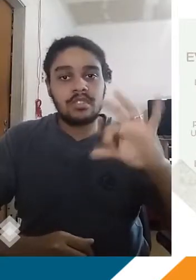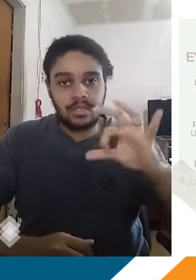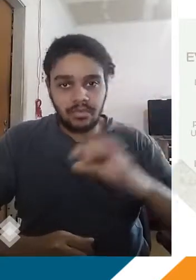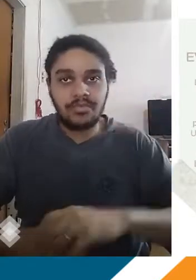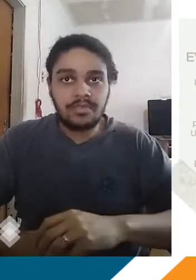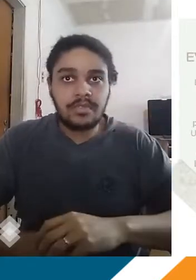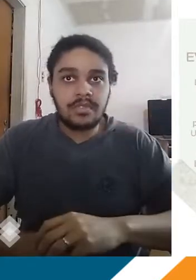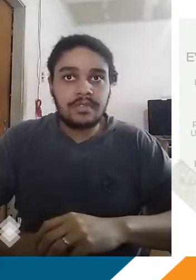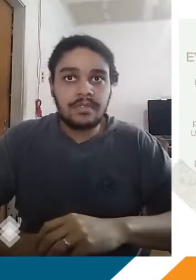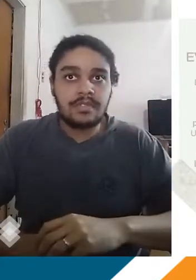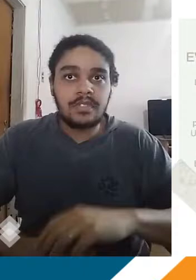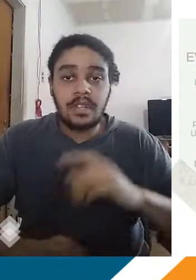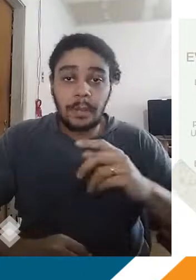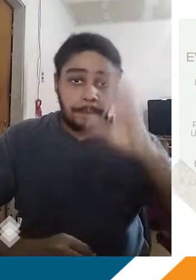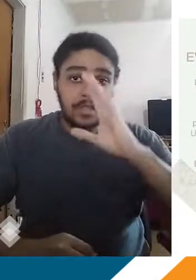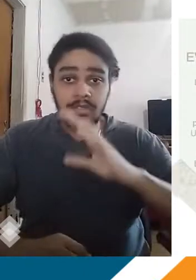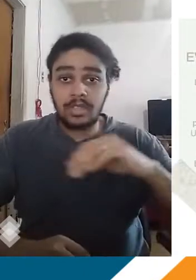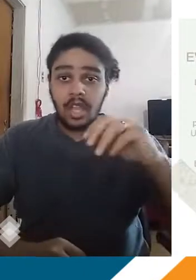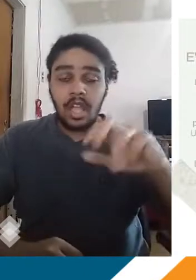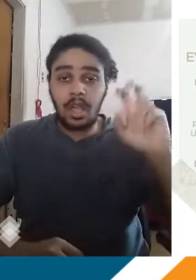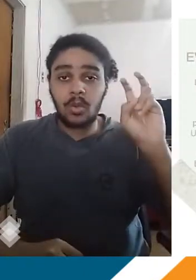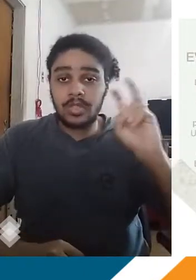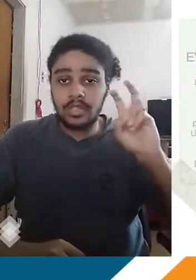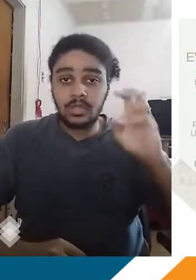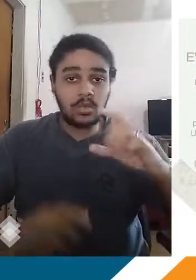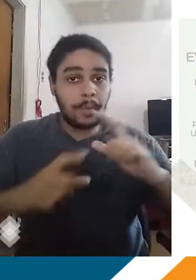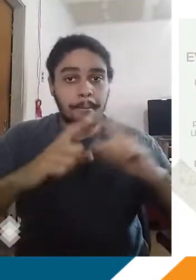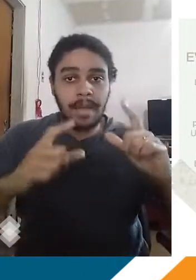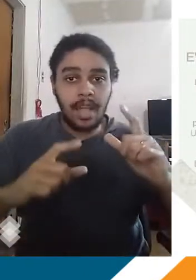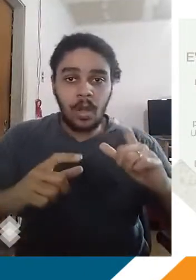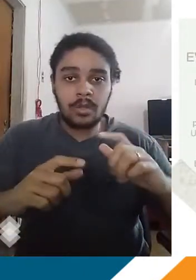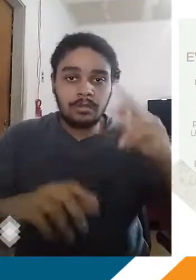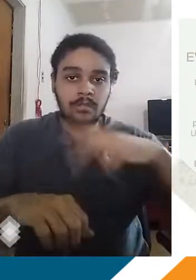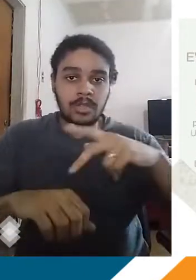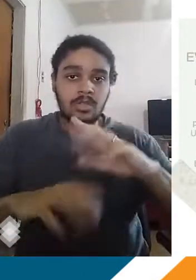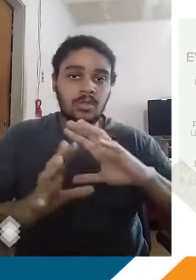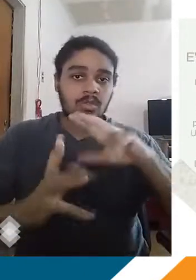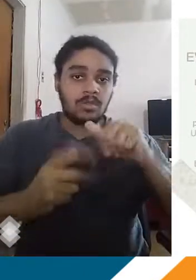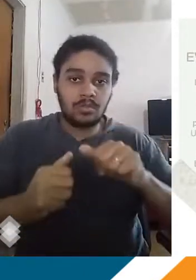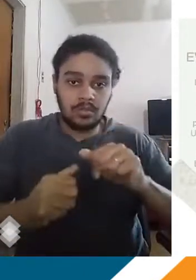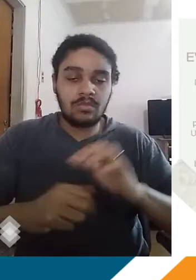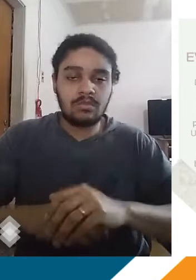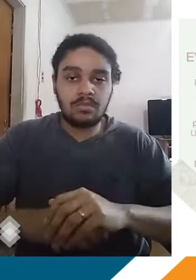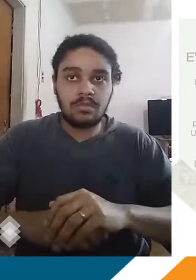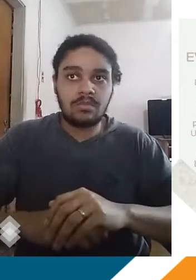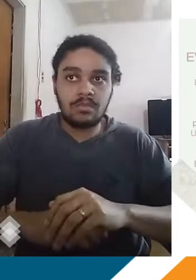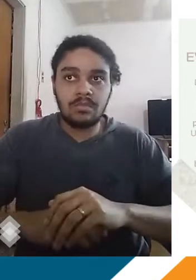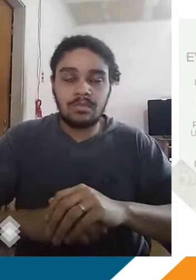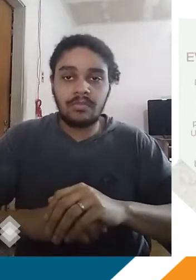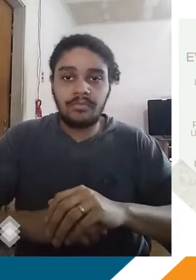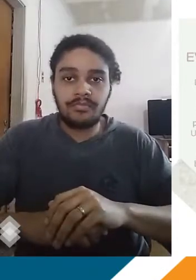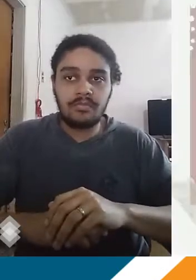210.147.125 habitantes. Lembrando que o Brasil é o 5º maior país do mundo em população, ficando atrás apenas da China, Índia, Estados Unidos